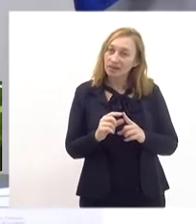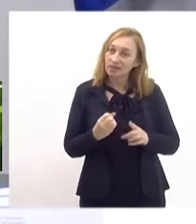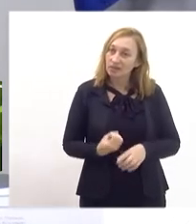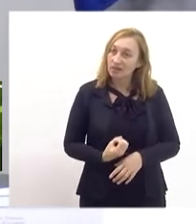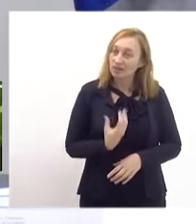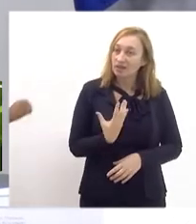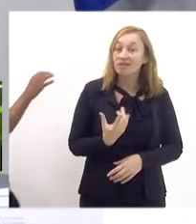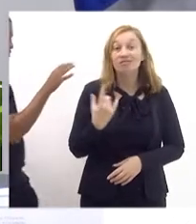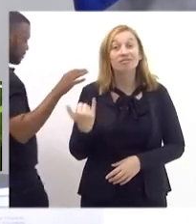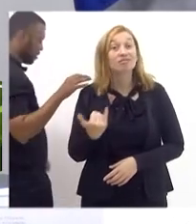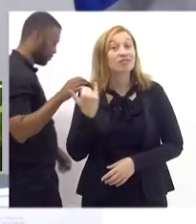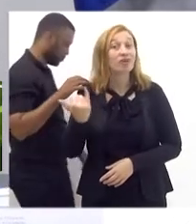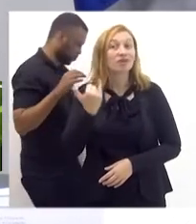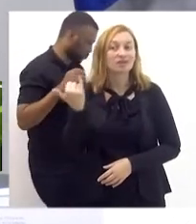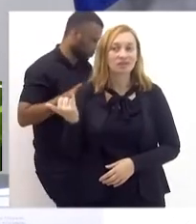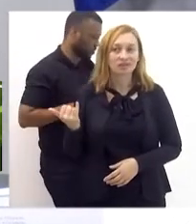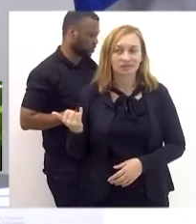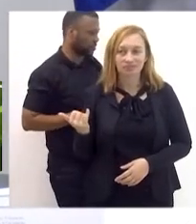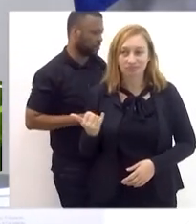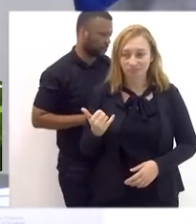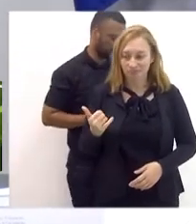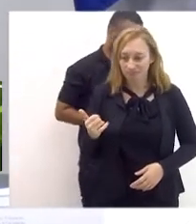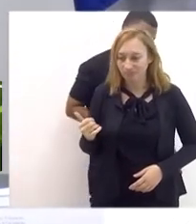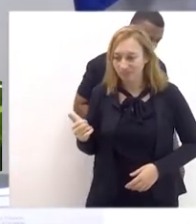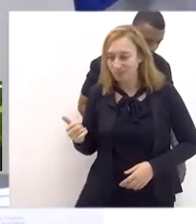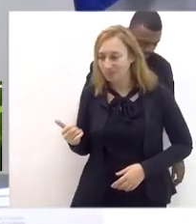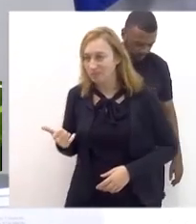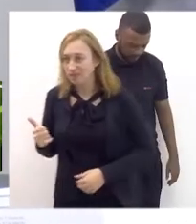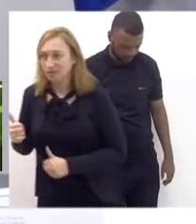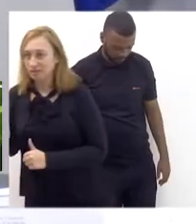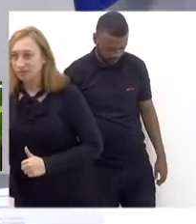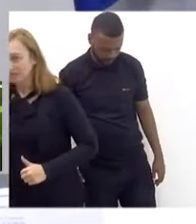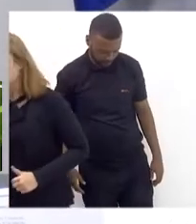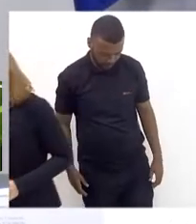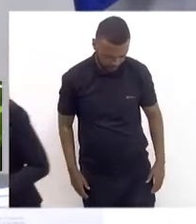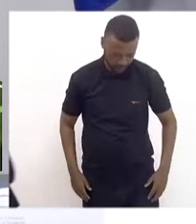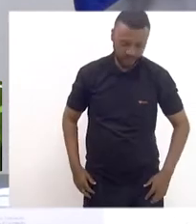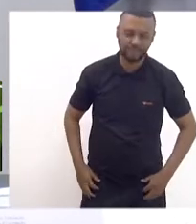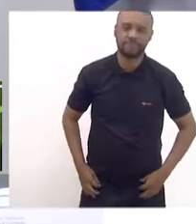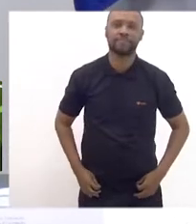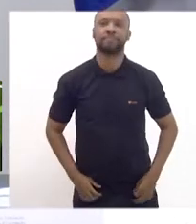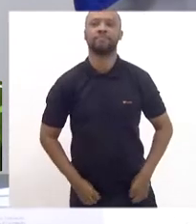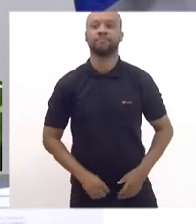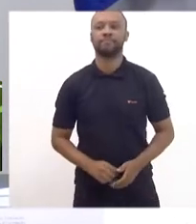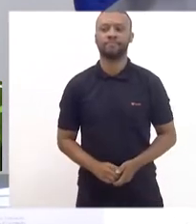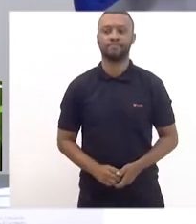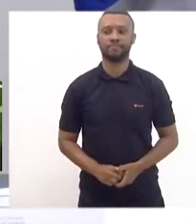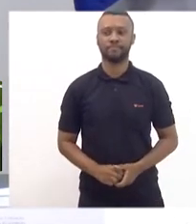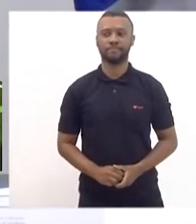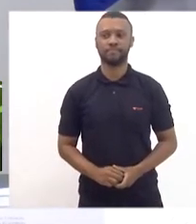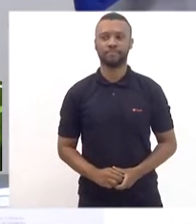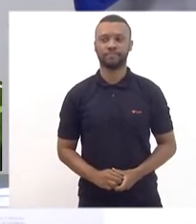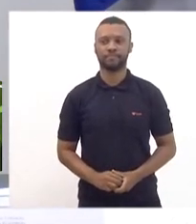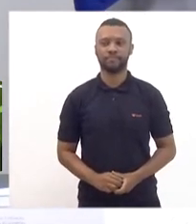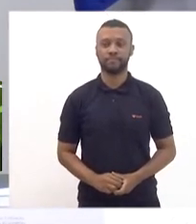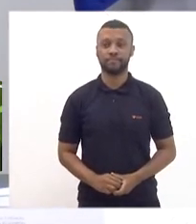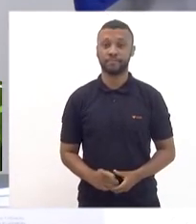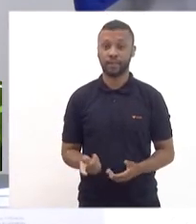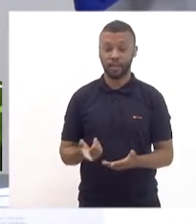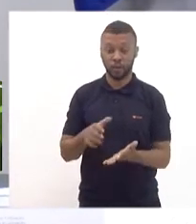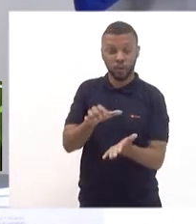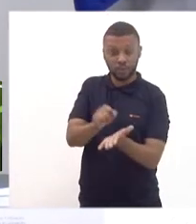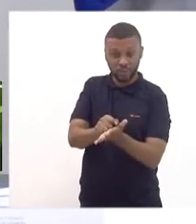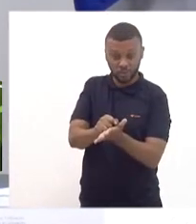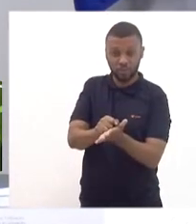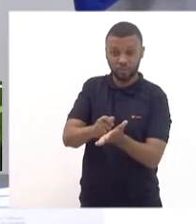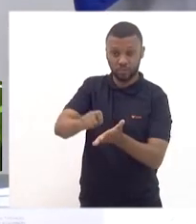expressão importante, mas a palavra escrita, né, ela não cabe duas interpretações.